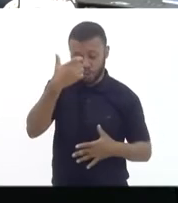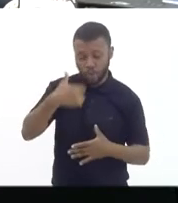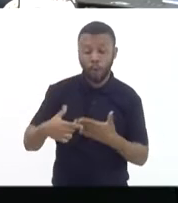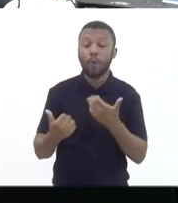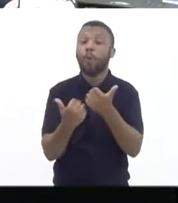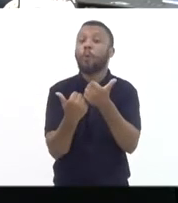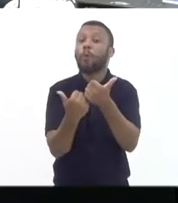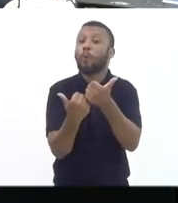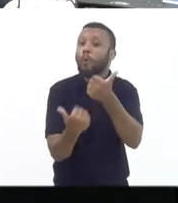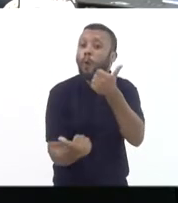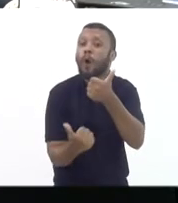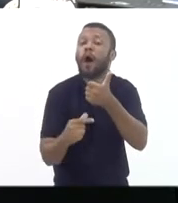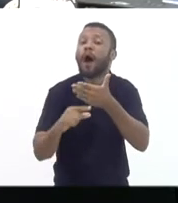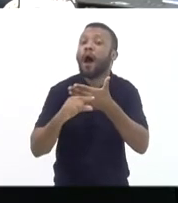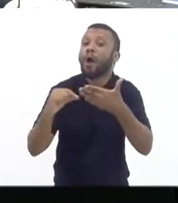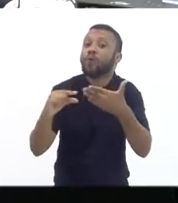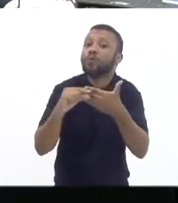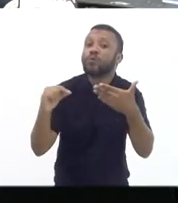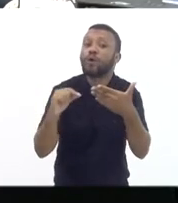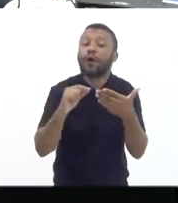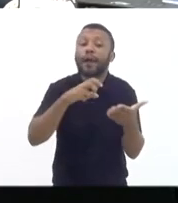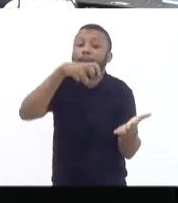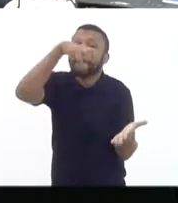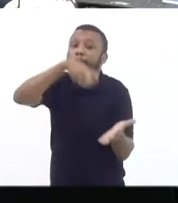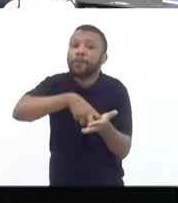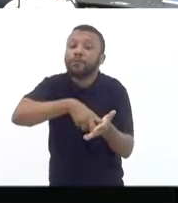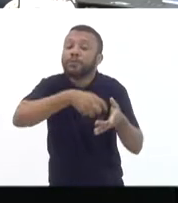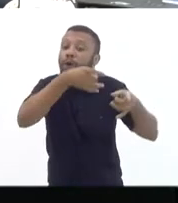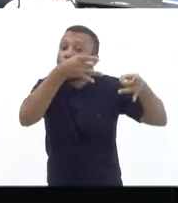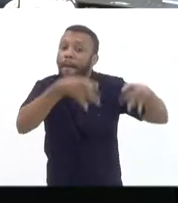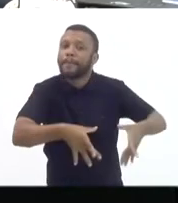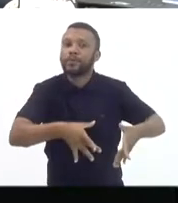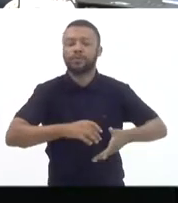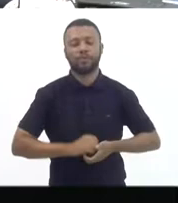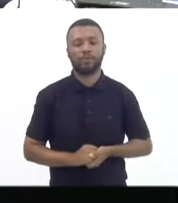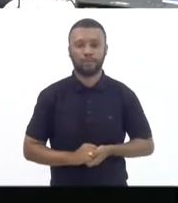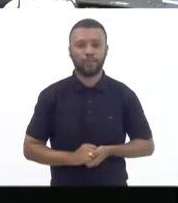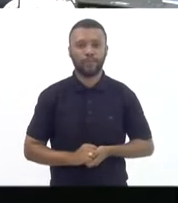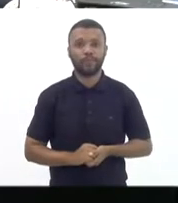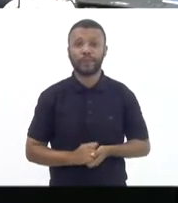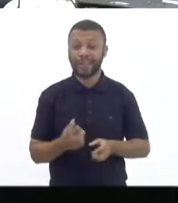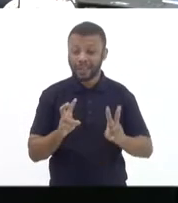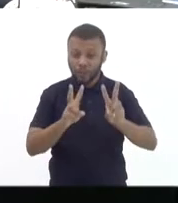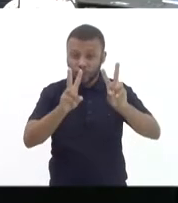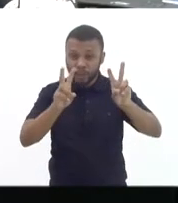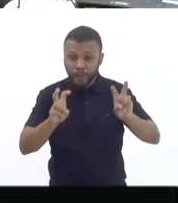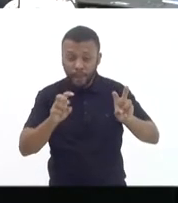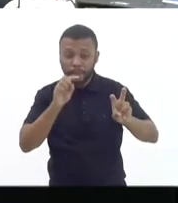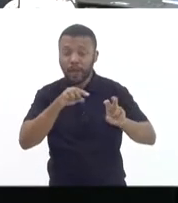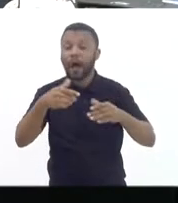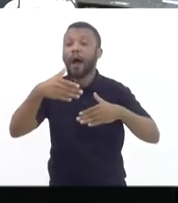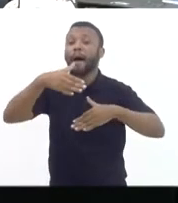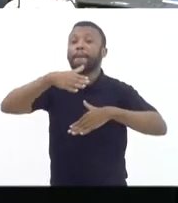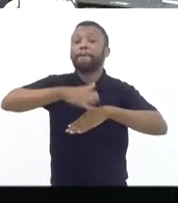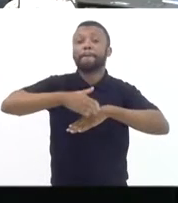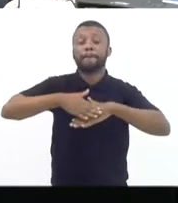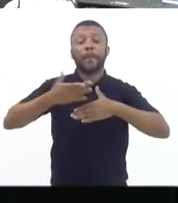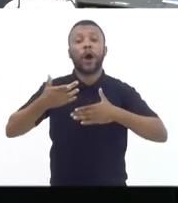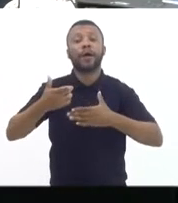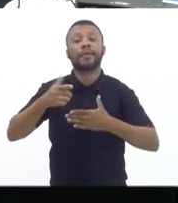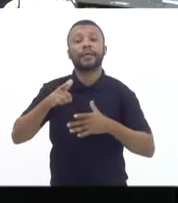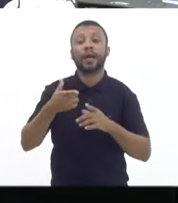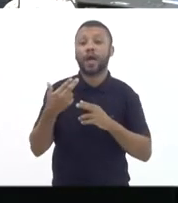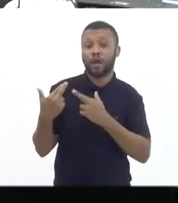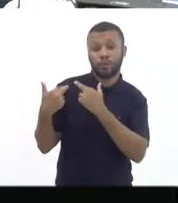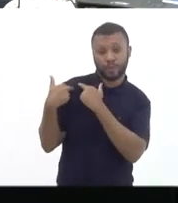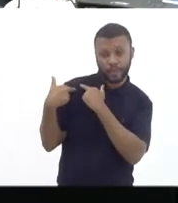coautor, ele pune o abandono. Ele pune o abandono e o tema da posse responsável, além de ser contra